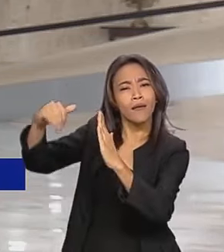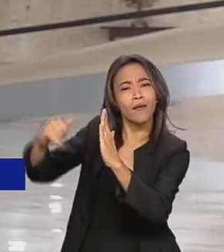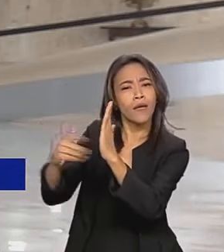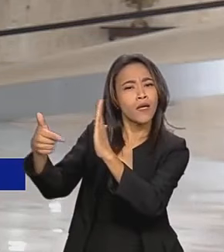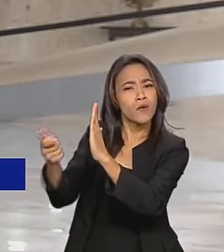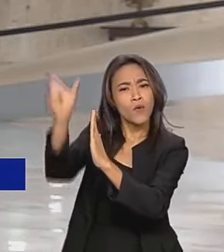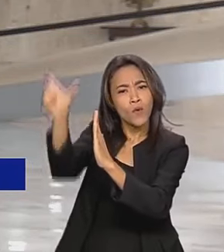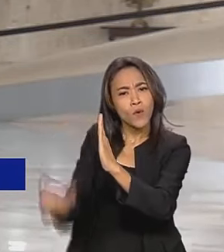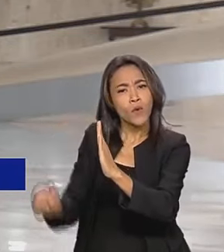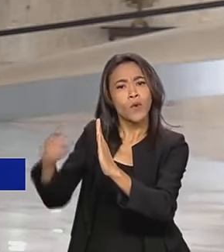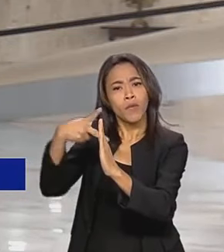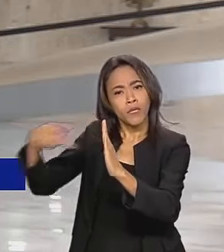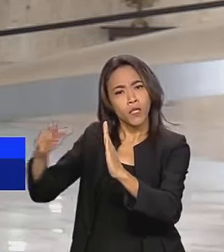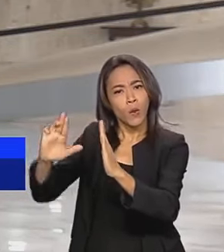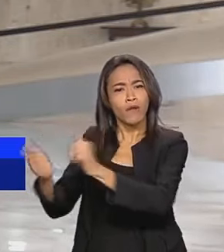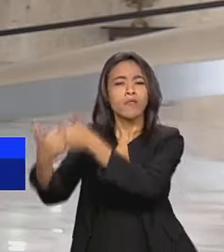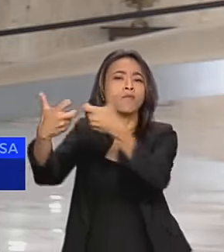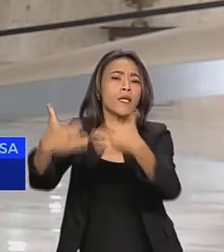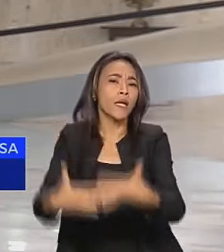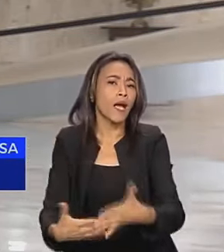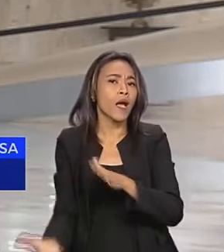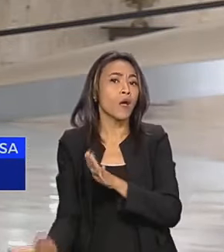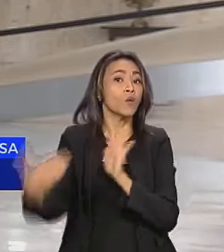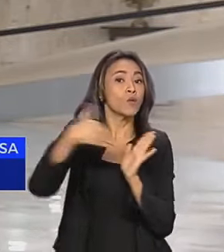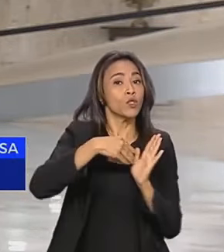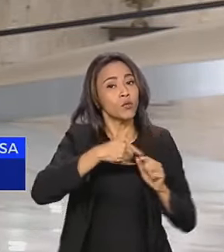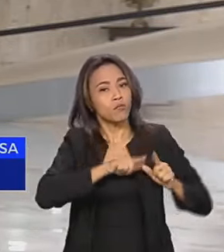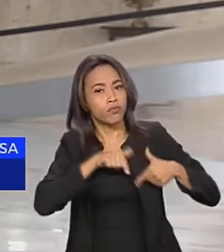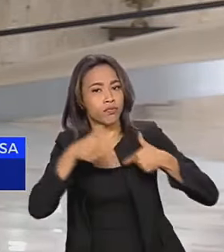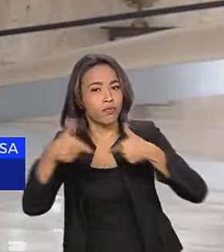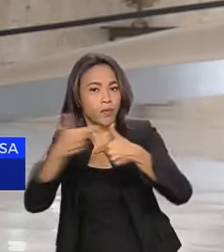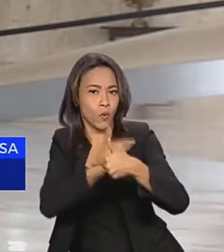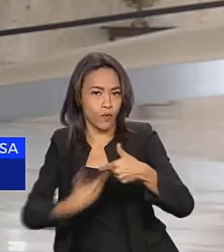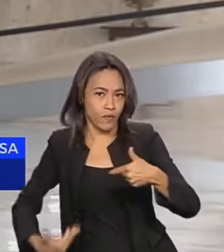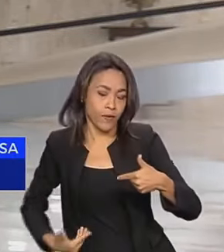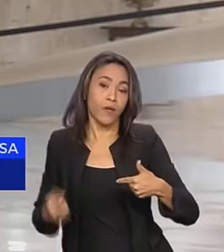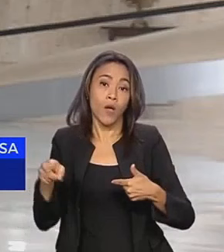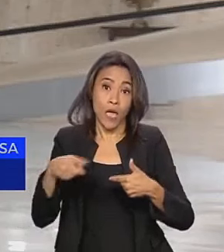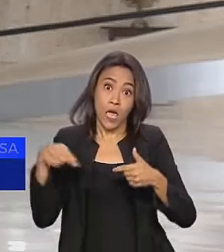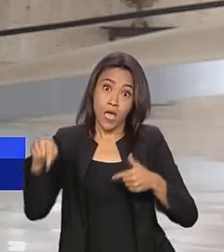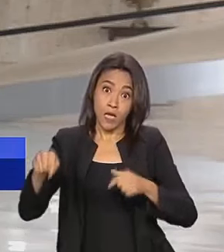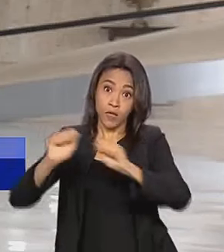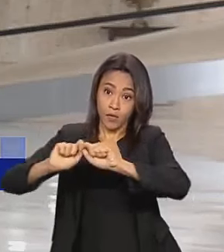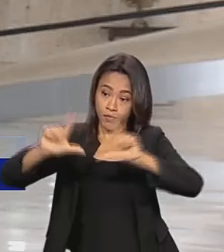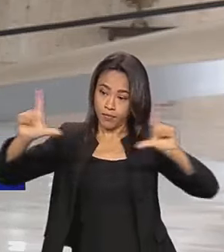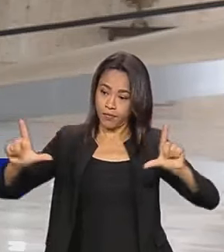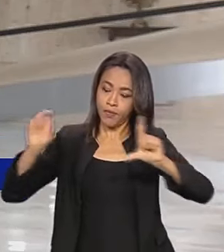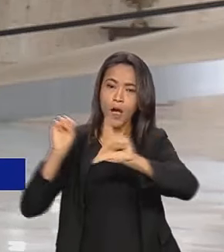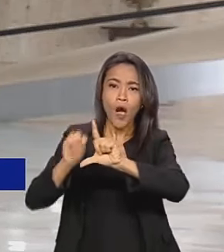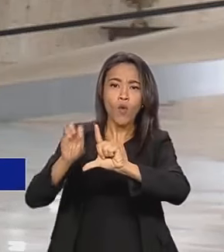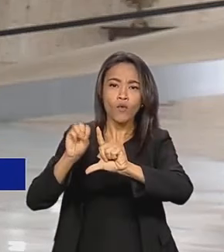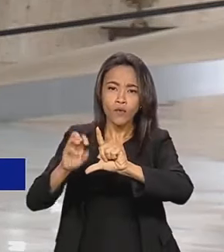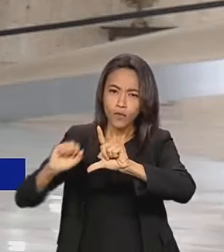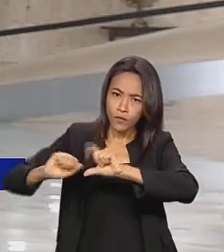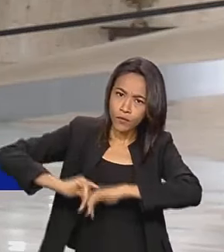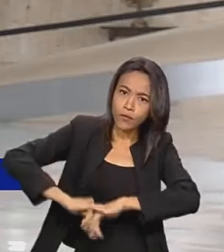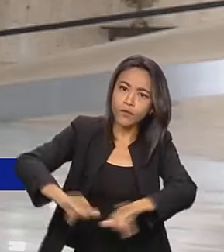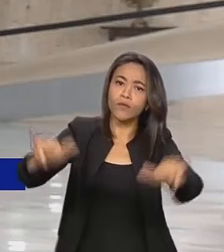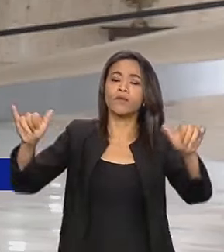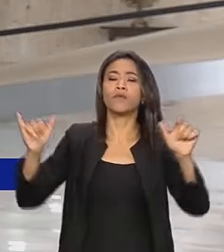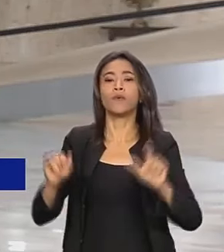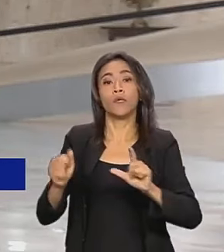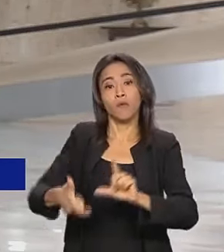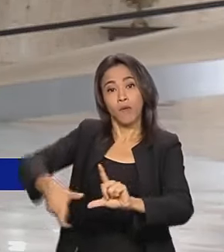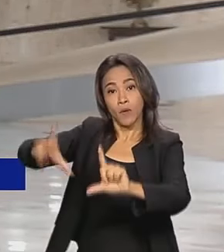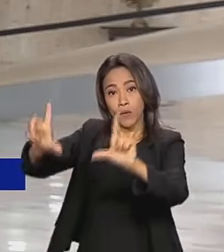aí um pouco sobre as últimas ações do governo Lembrando que o programa é transmitido ao vivo pelo Canal gov bom agora